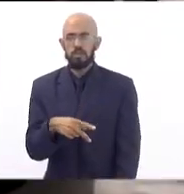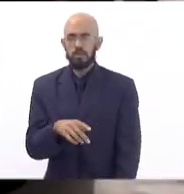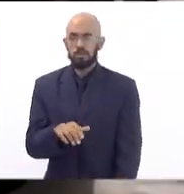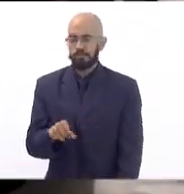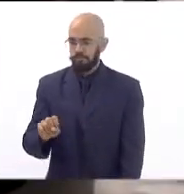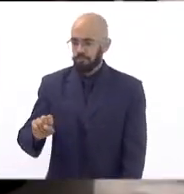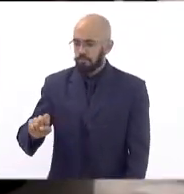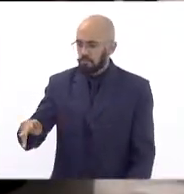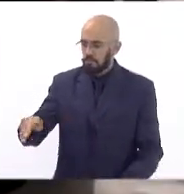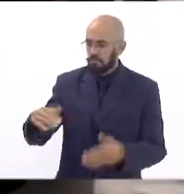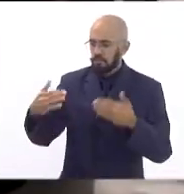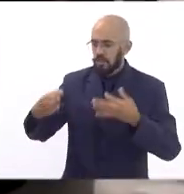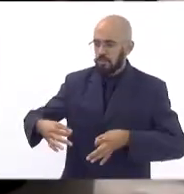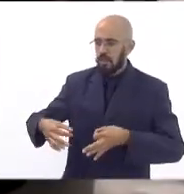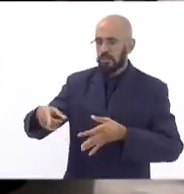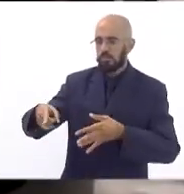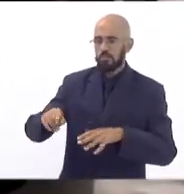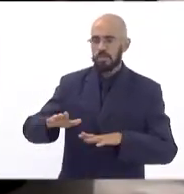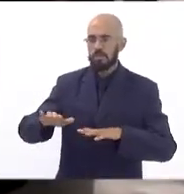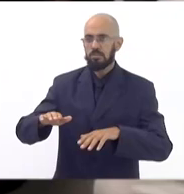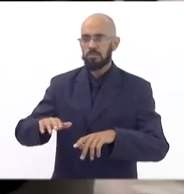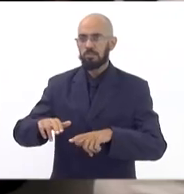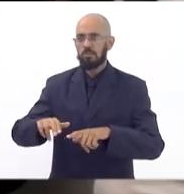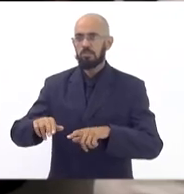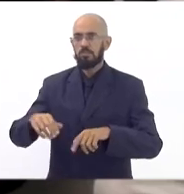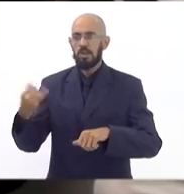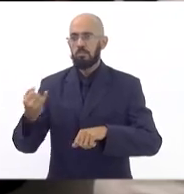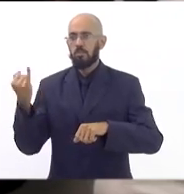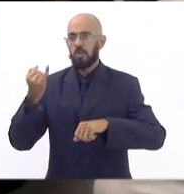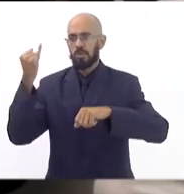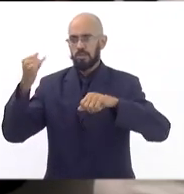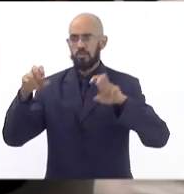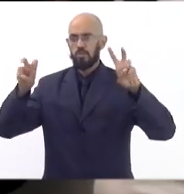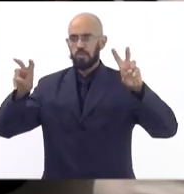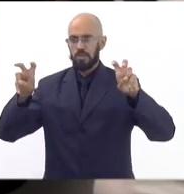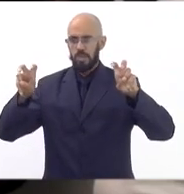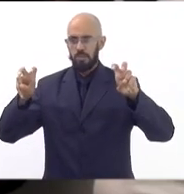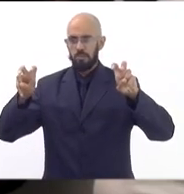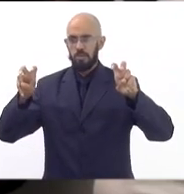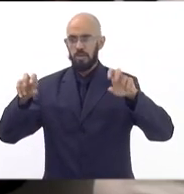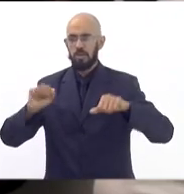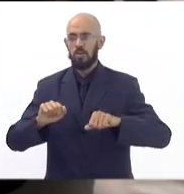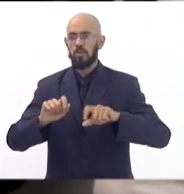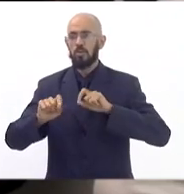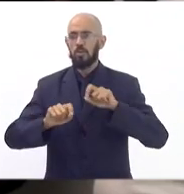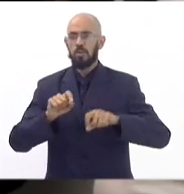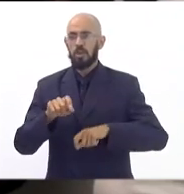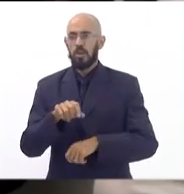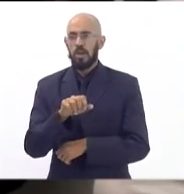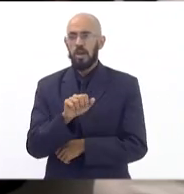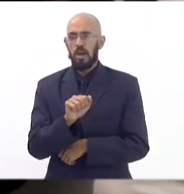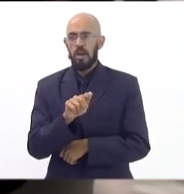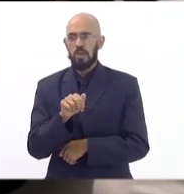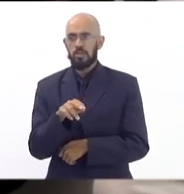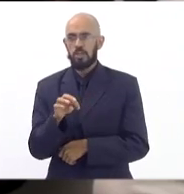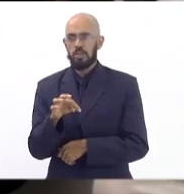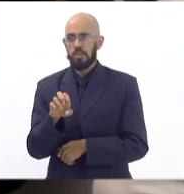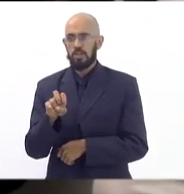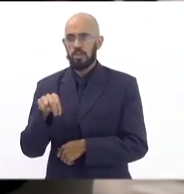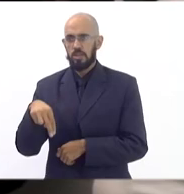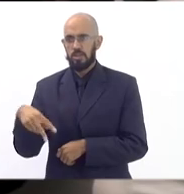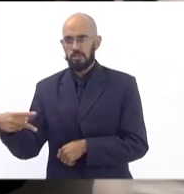entendendo a importância do tema que está sendo abortado a águia transferir inauguro um processo administrativo específico